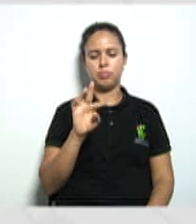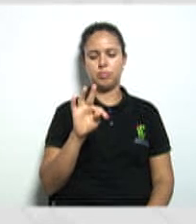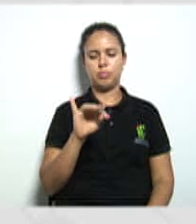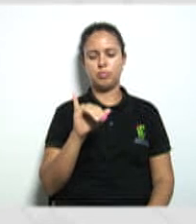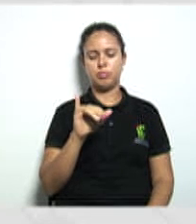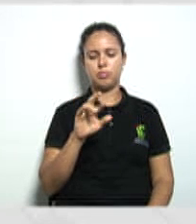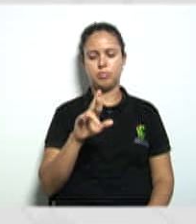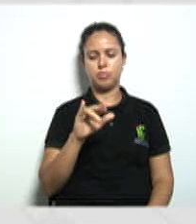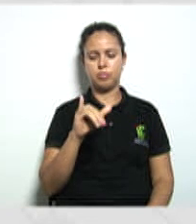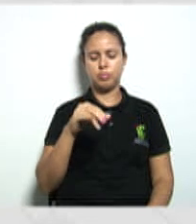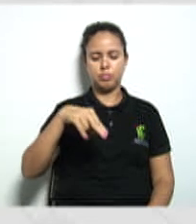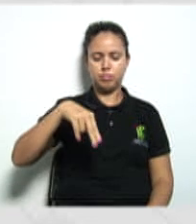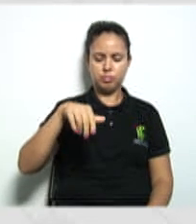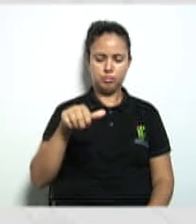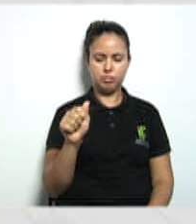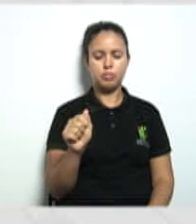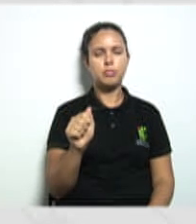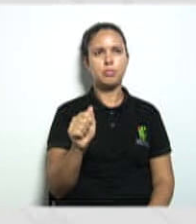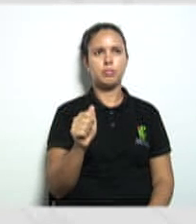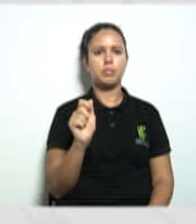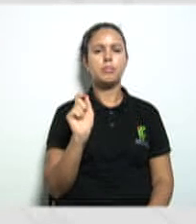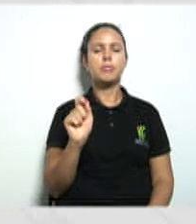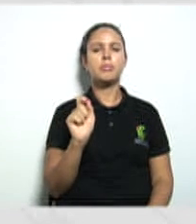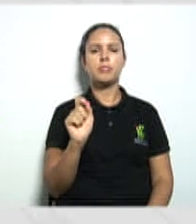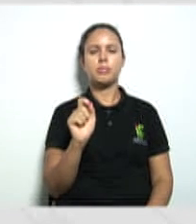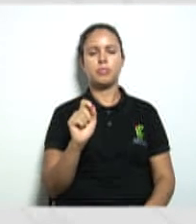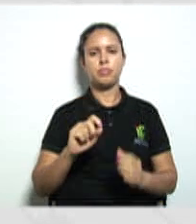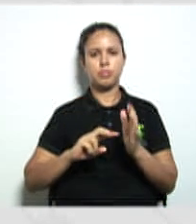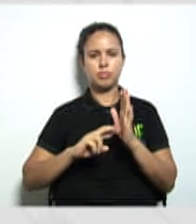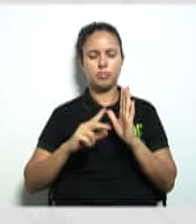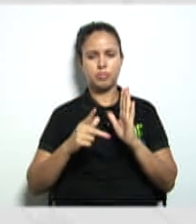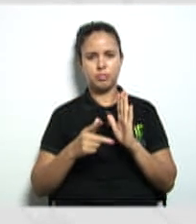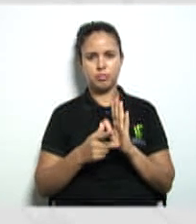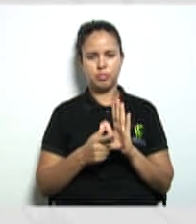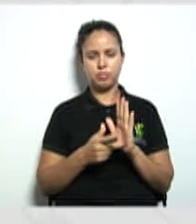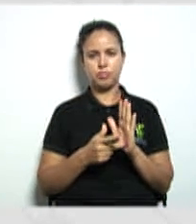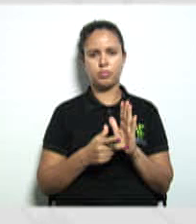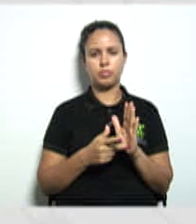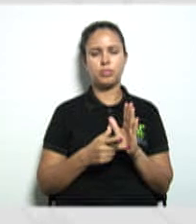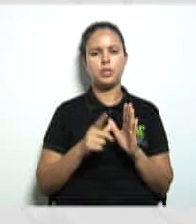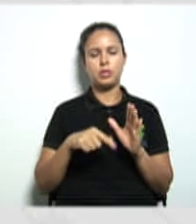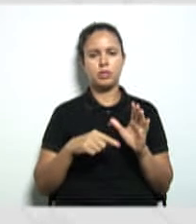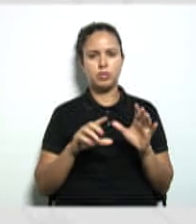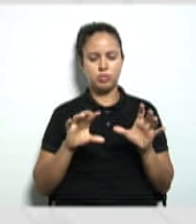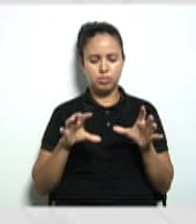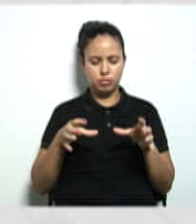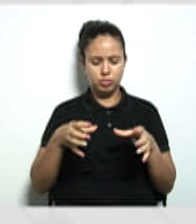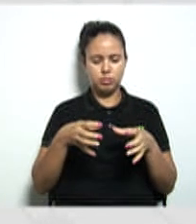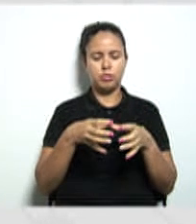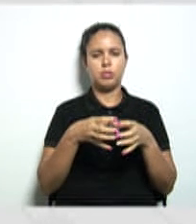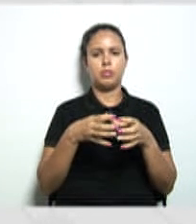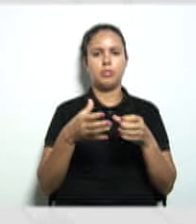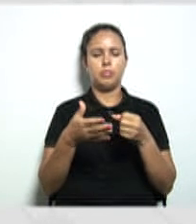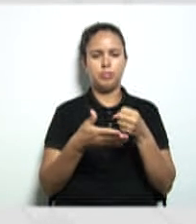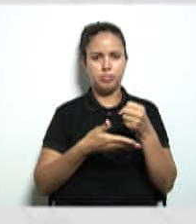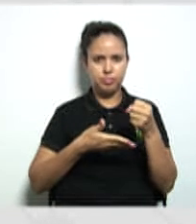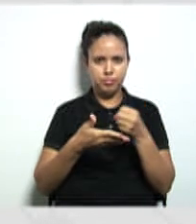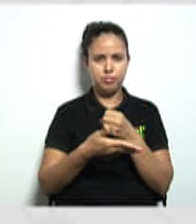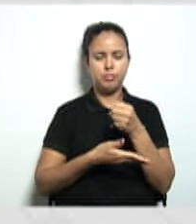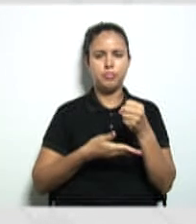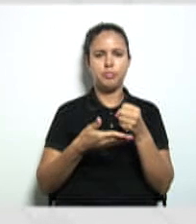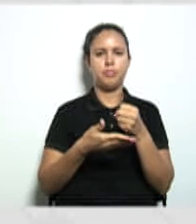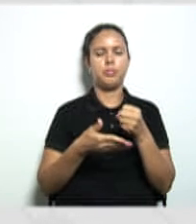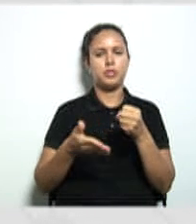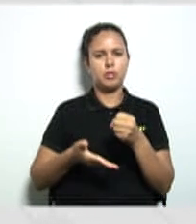faz questão de dizer para vocês que doutrina, ela é definida como um conjunto de princípios que servem